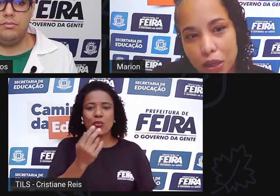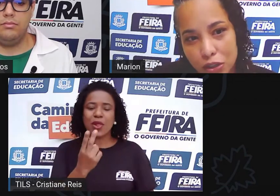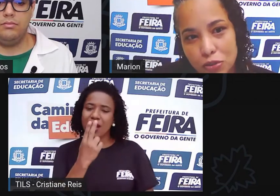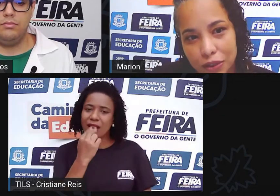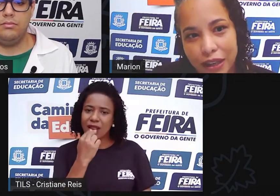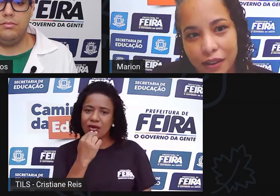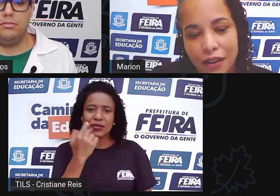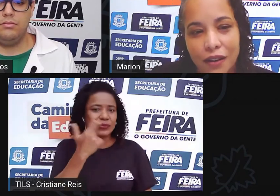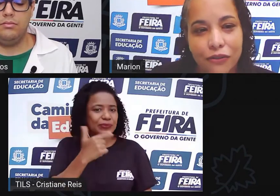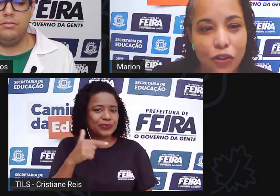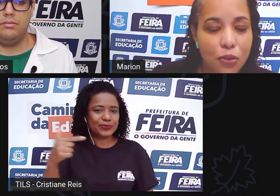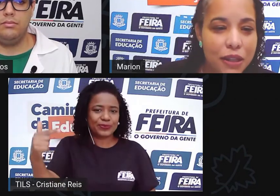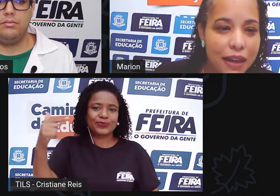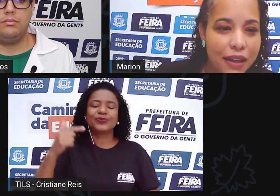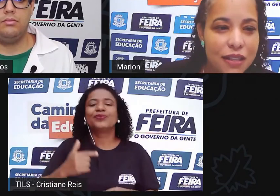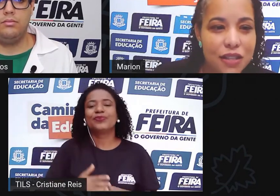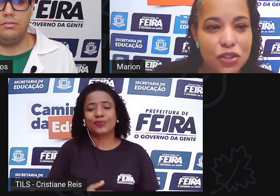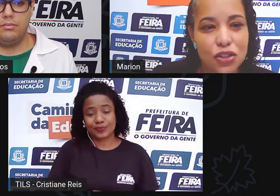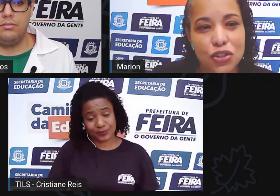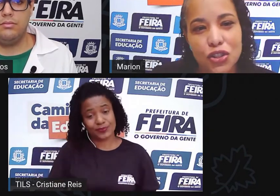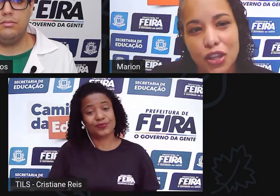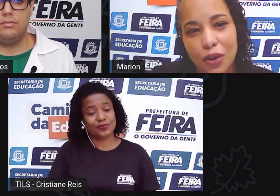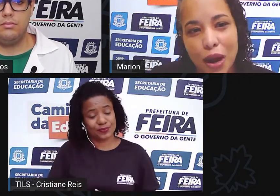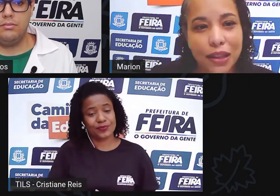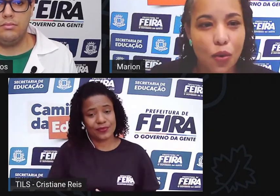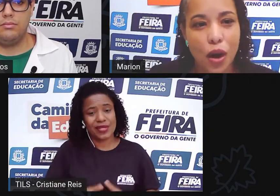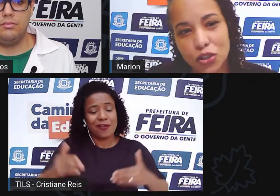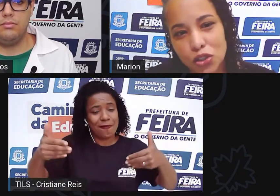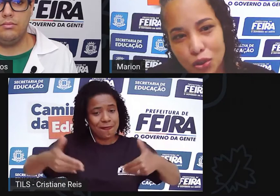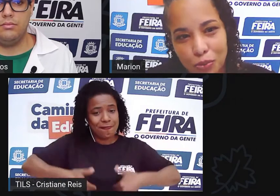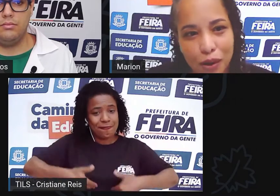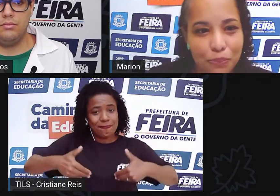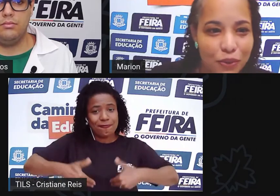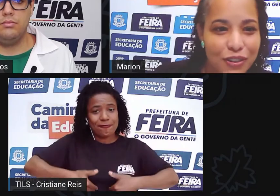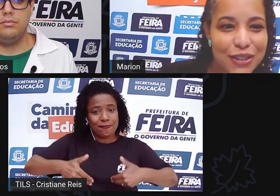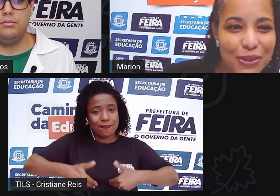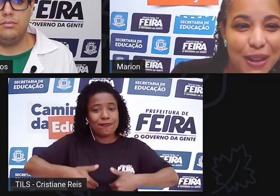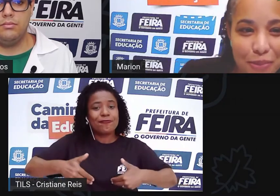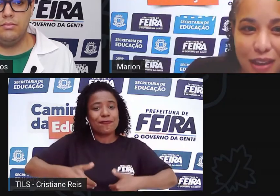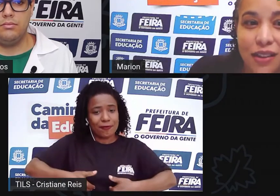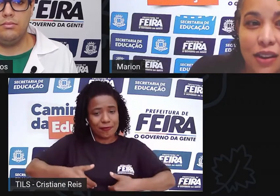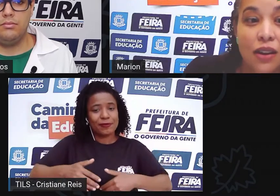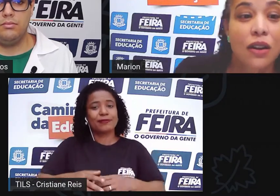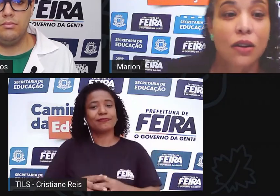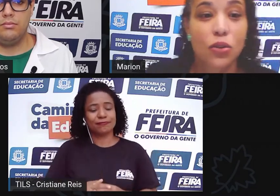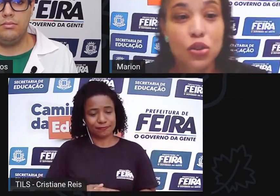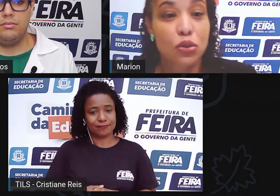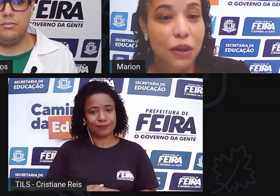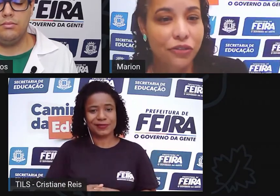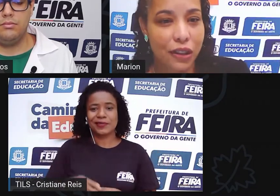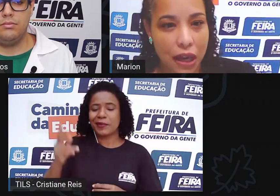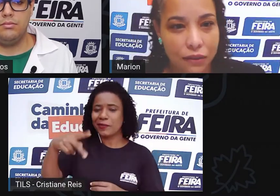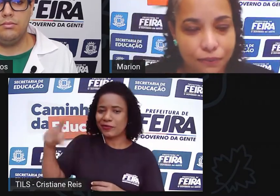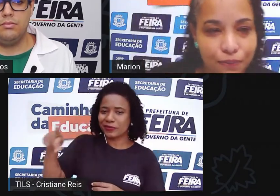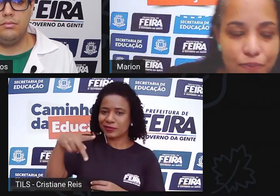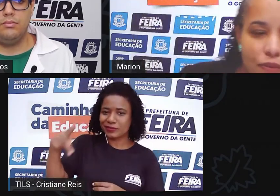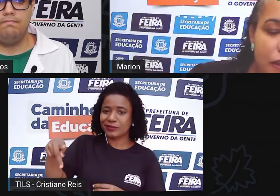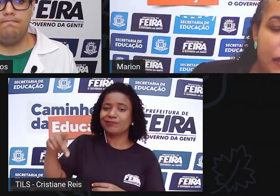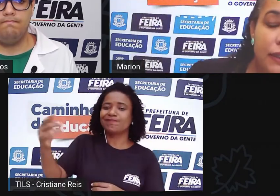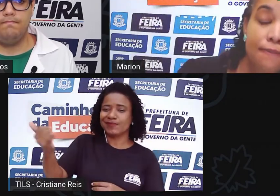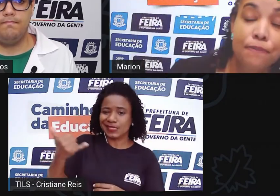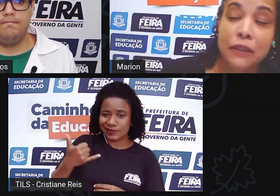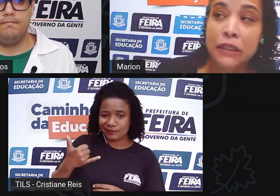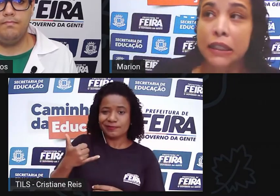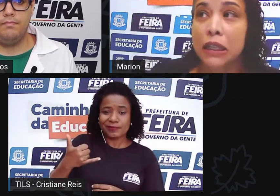fome mesmo, né? Fome daquelas que a gente diz que é qualiquantes, como a professora minha costuma falar,